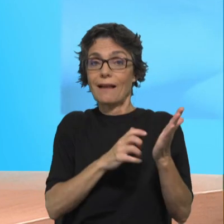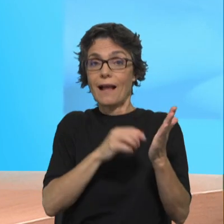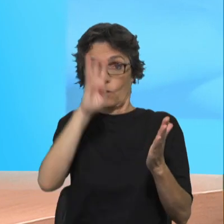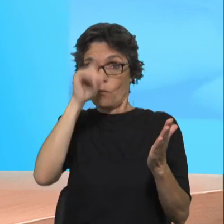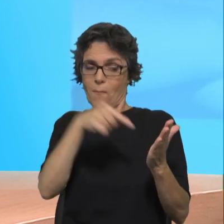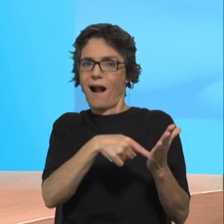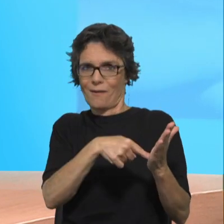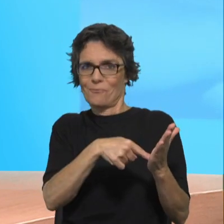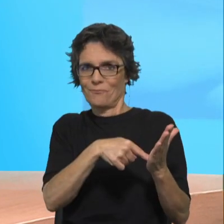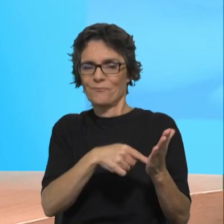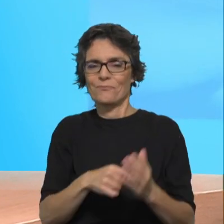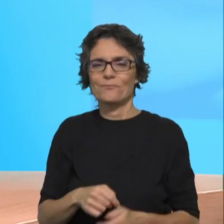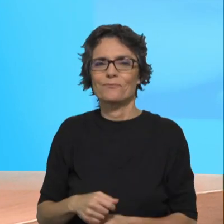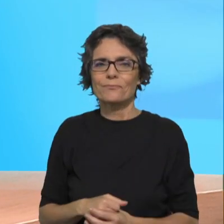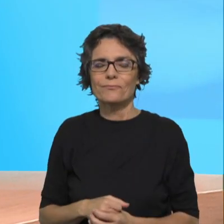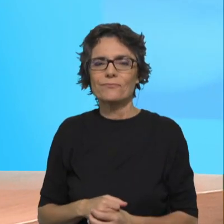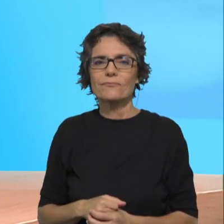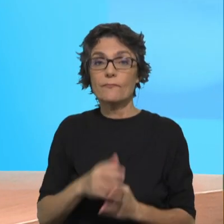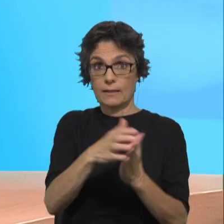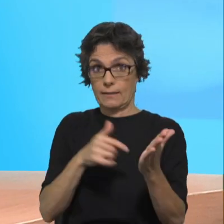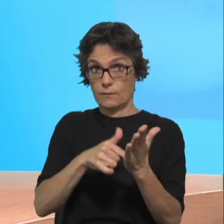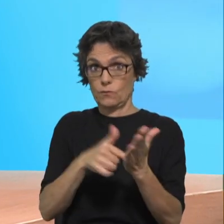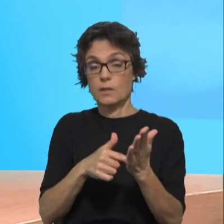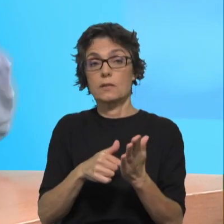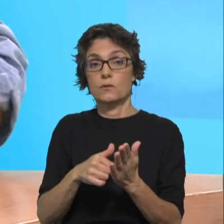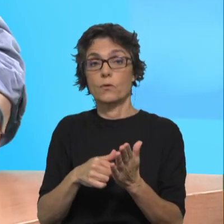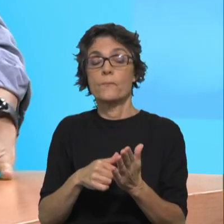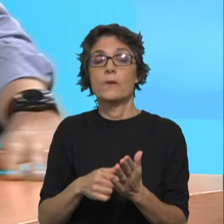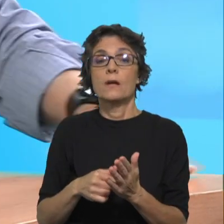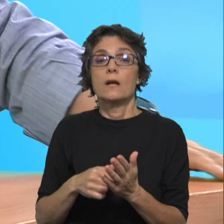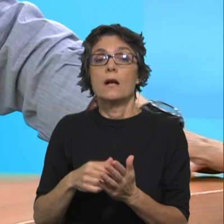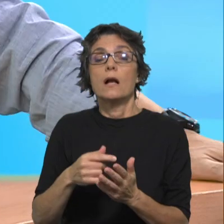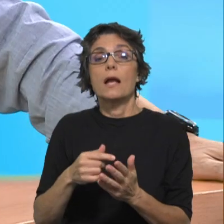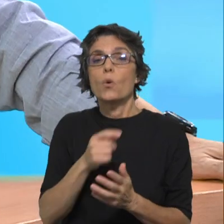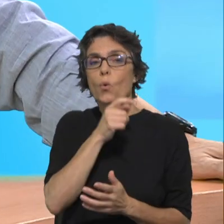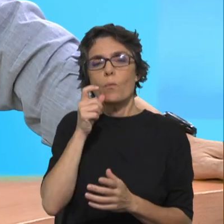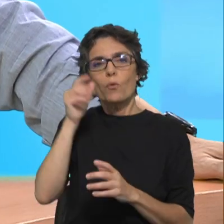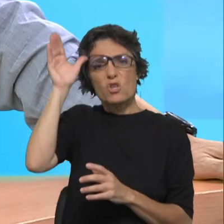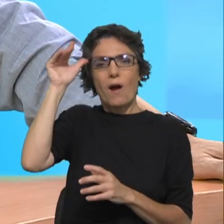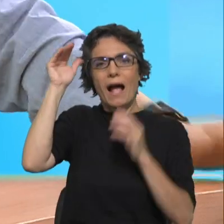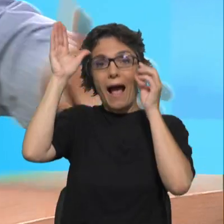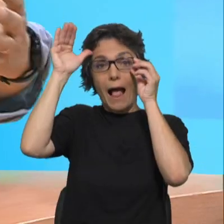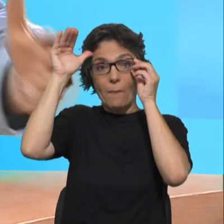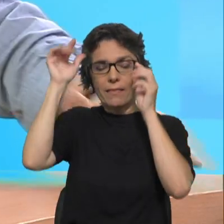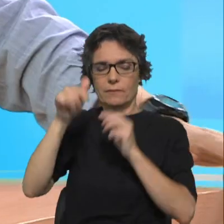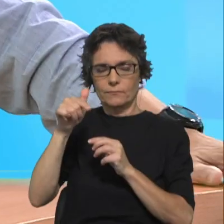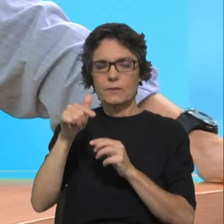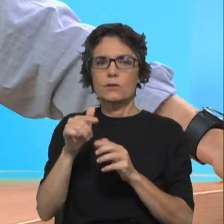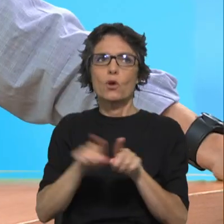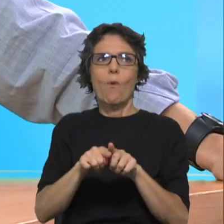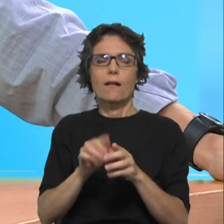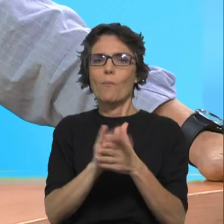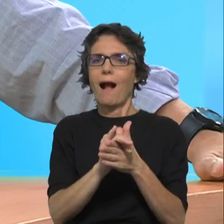texto Também Somos Terra, que foi, a gente chama o Compromisso de Almada, que foi assinado por todos os presentes como que a carta